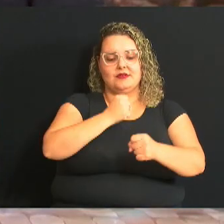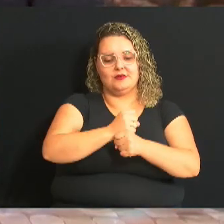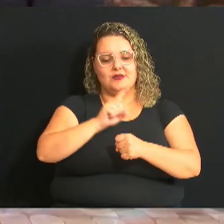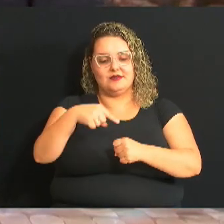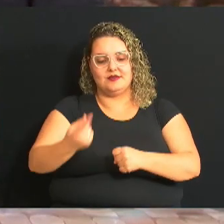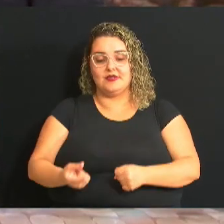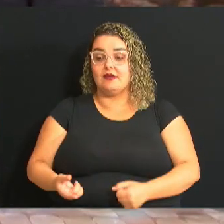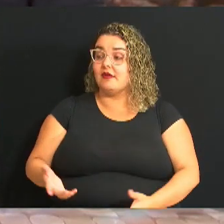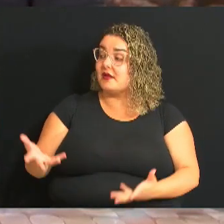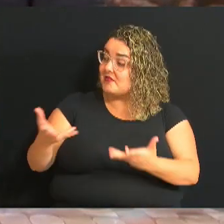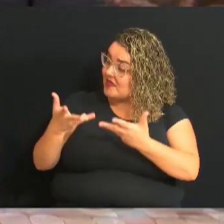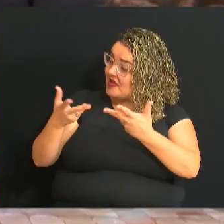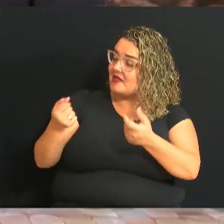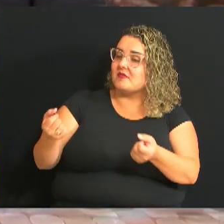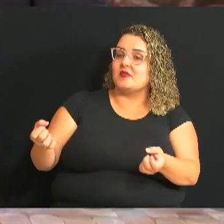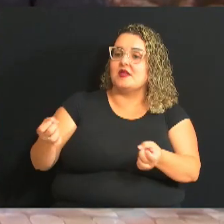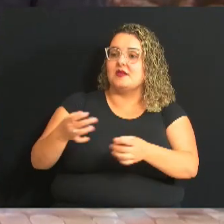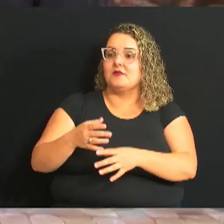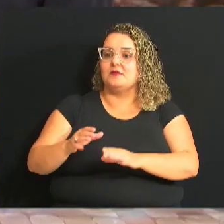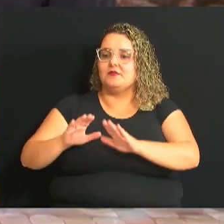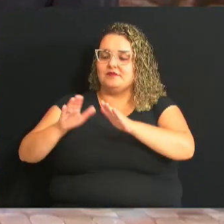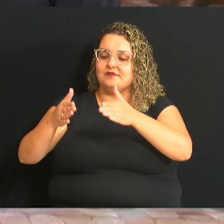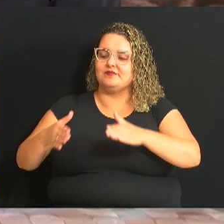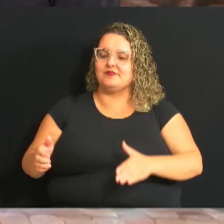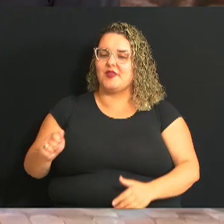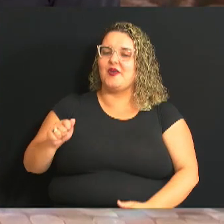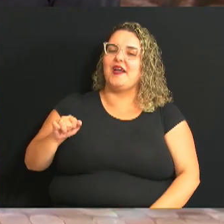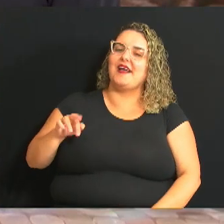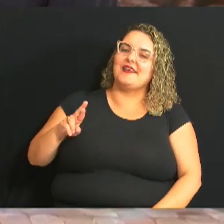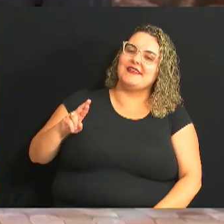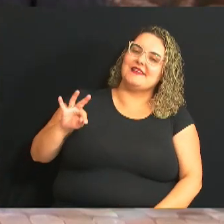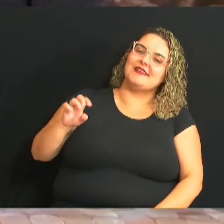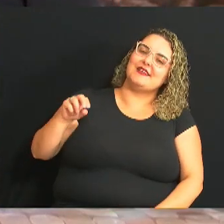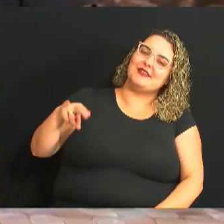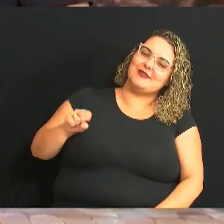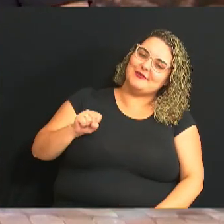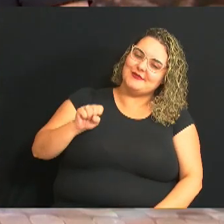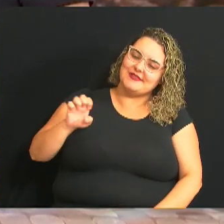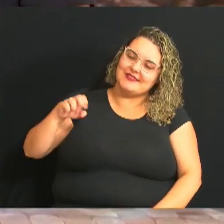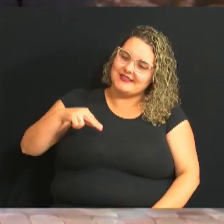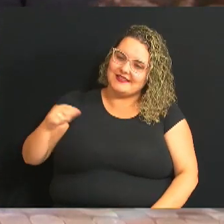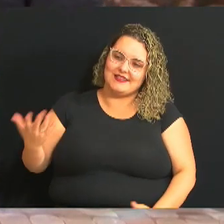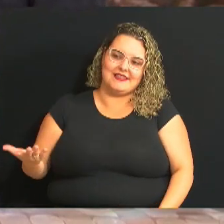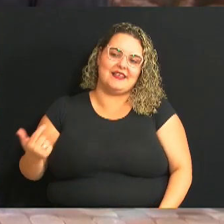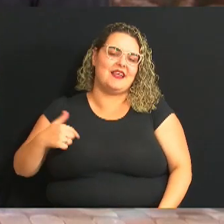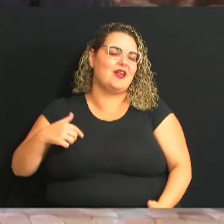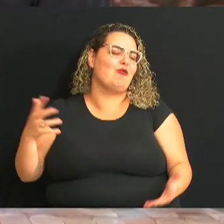gente encerrar, esse busto aqui do Ayrton Senna da Silva. Esse aqui, bom, primeiro eu sou fanático, maluco por Fórmula 1,